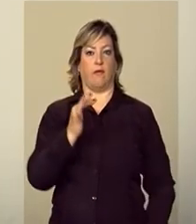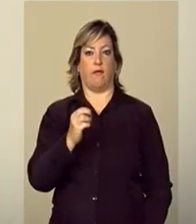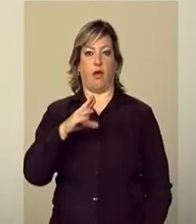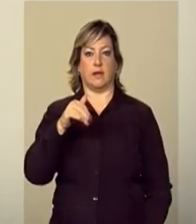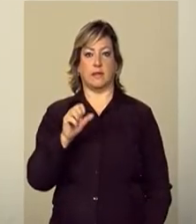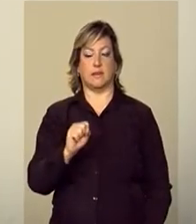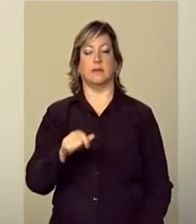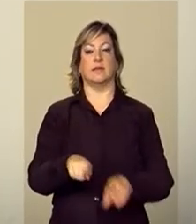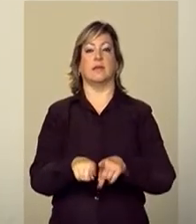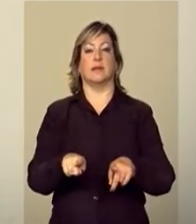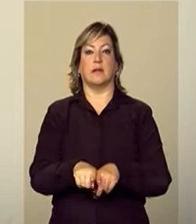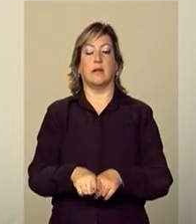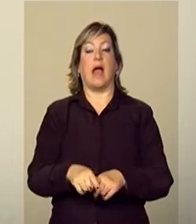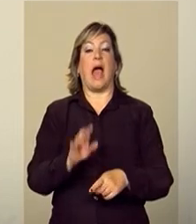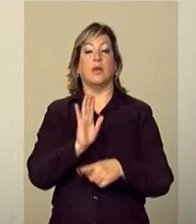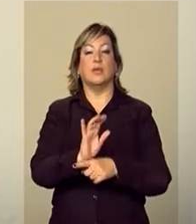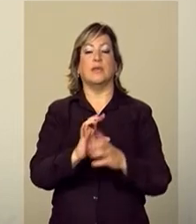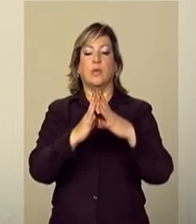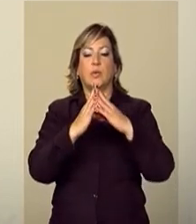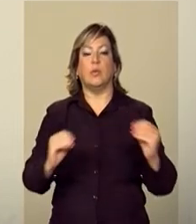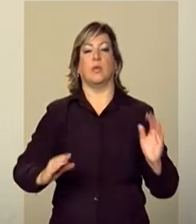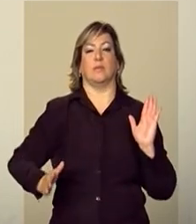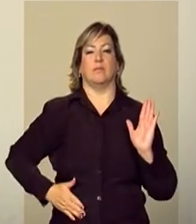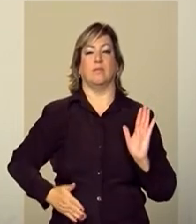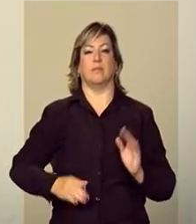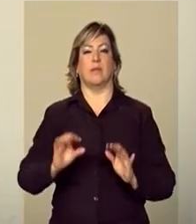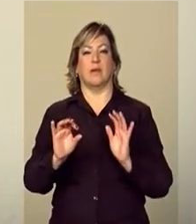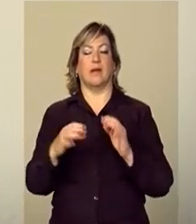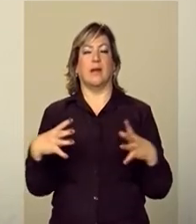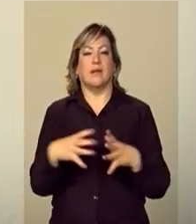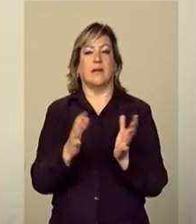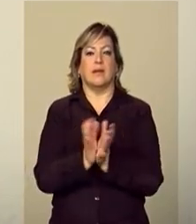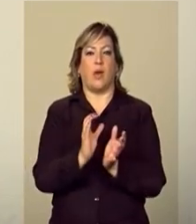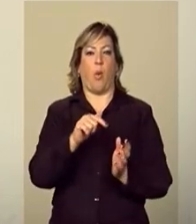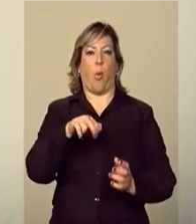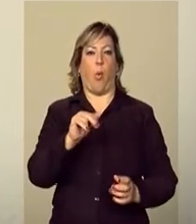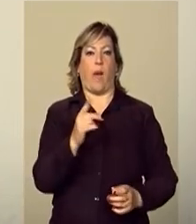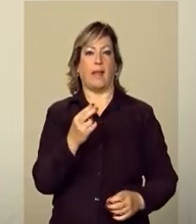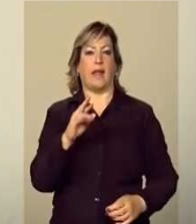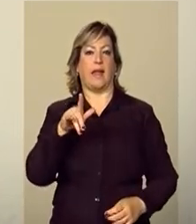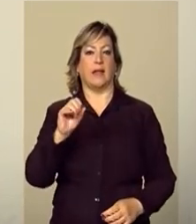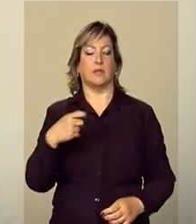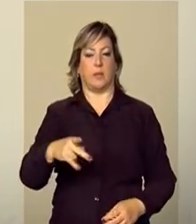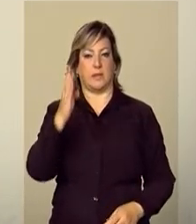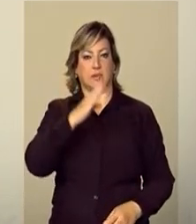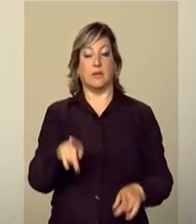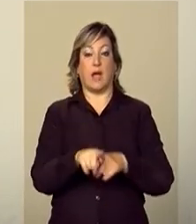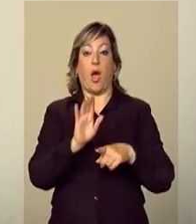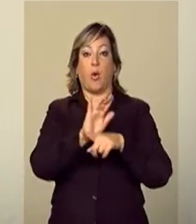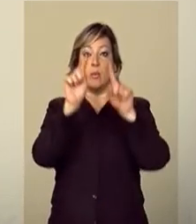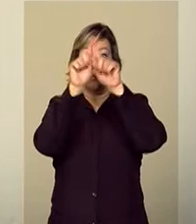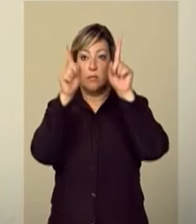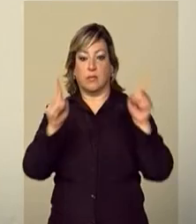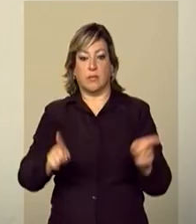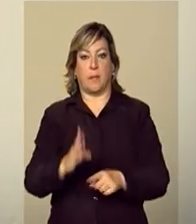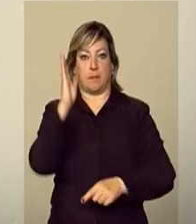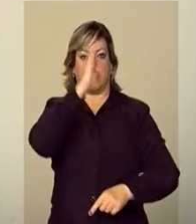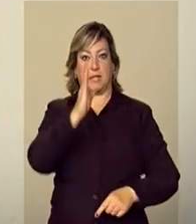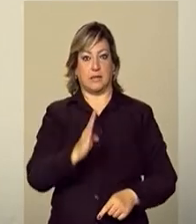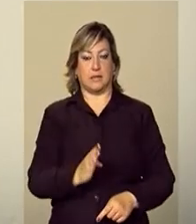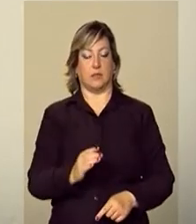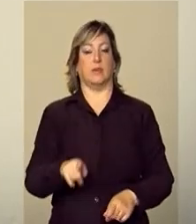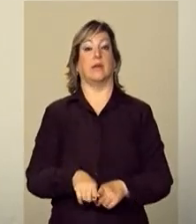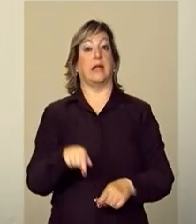permitem desmontar as quadrilhas que atuam no Brasil e a proteção de nossas fronteiras Como você sabe